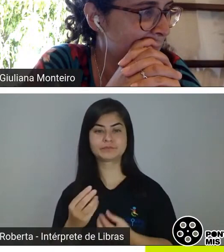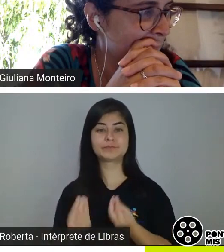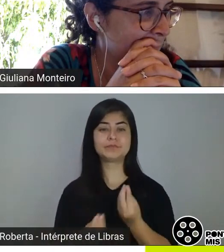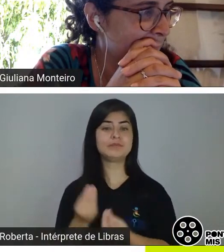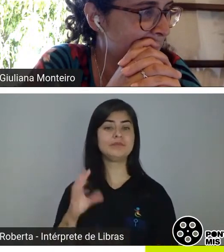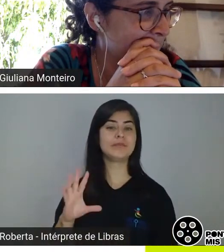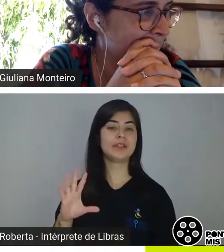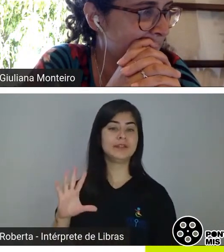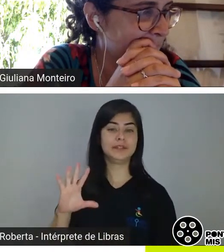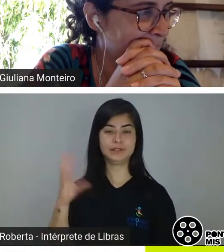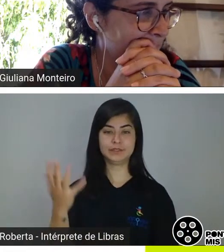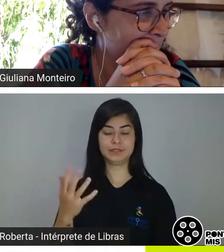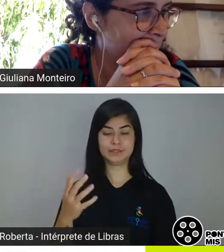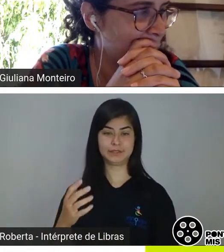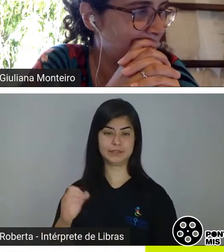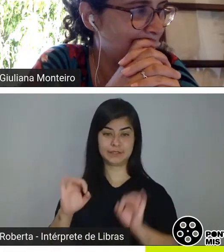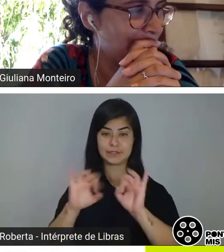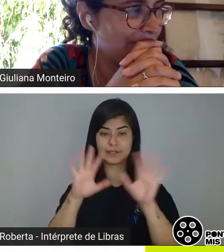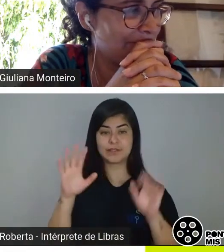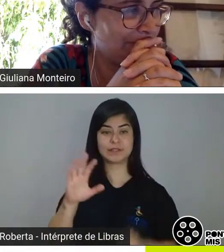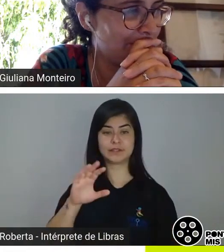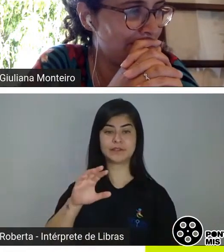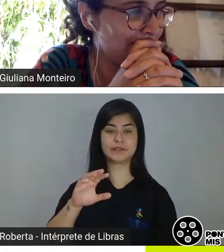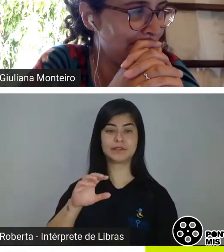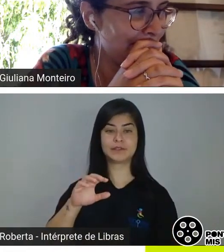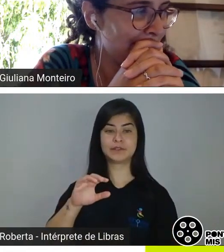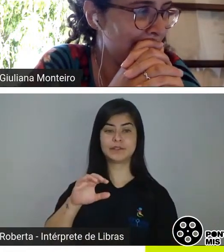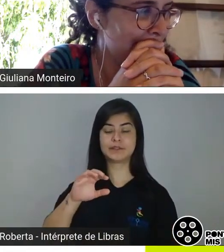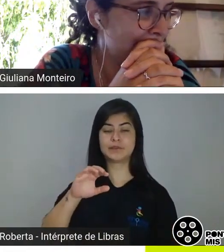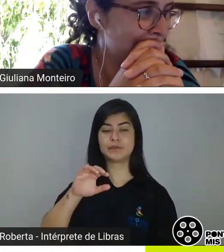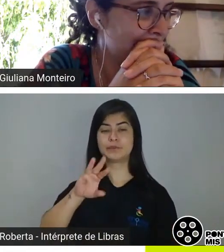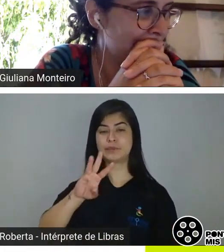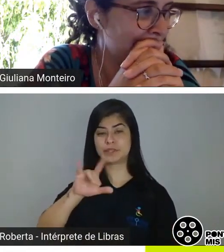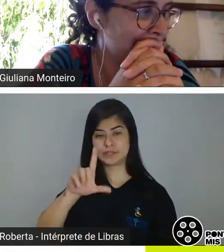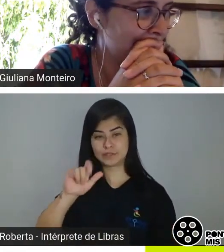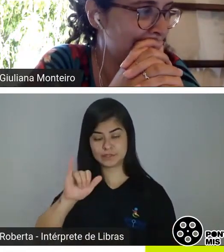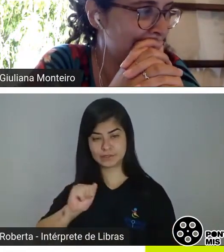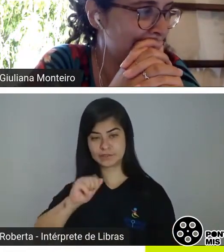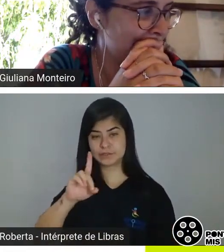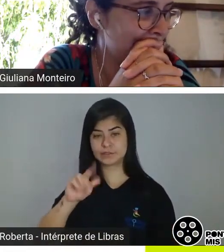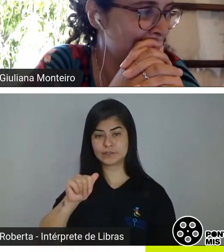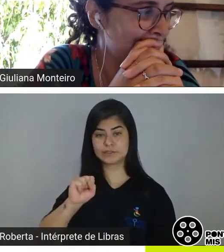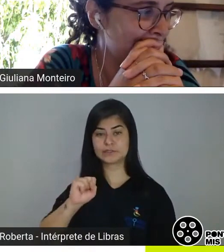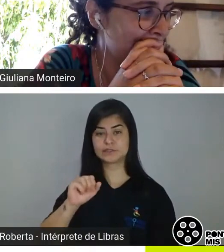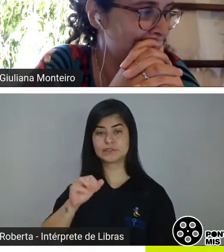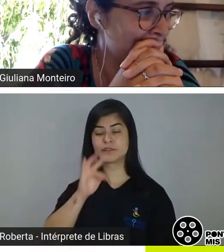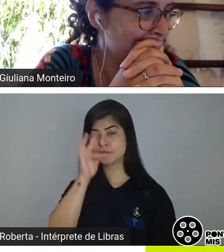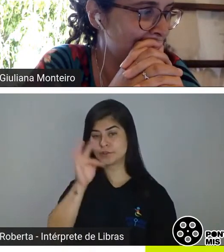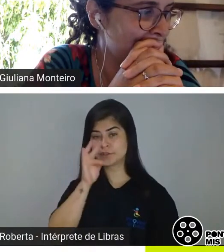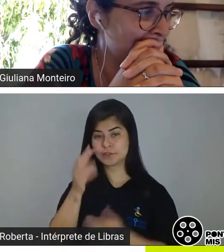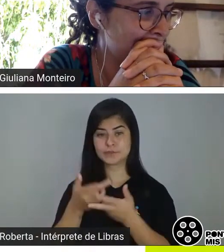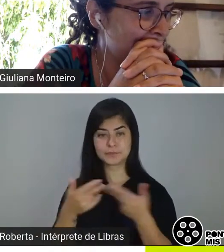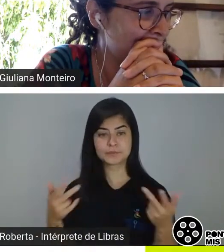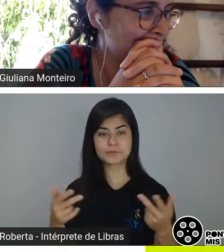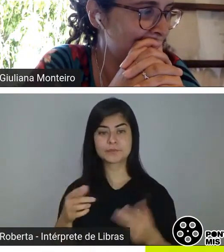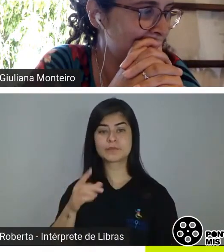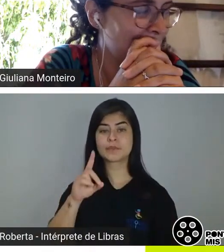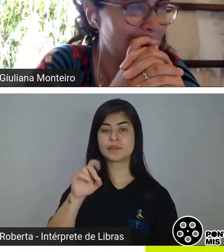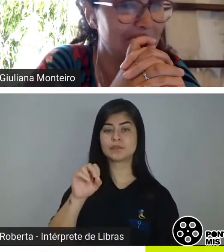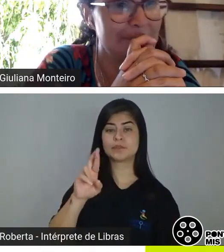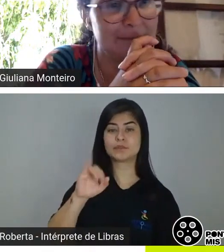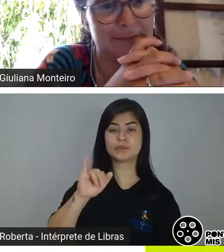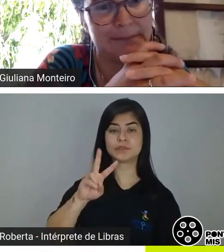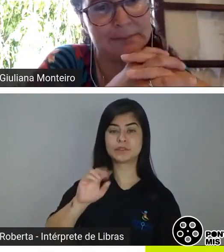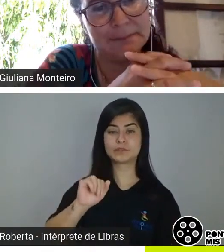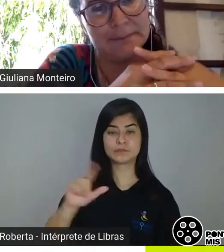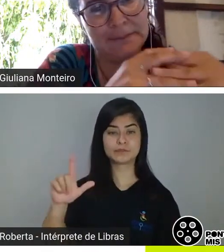acontece muito claramente no Ilha das Flores, né? Como isso acontece genialmente no dia que Dorival encarou a